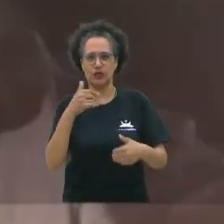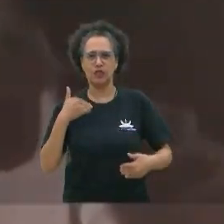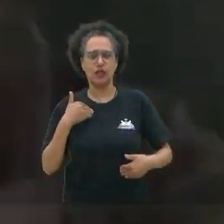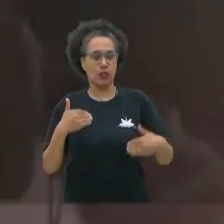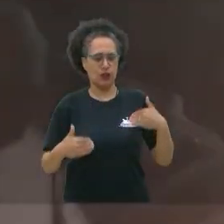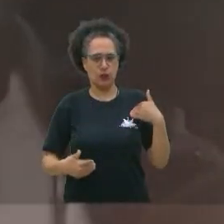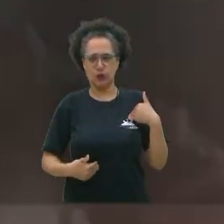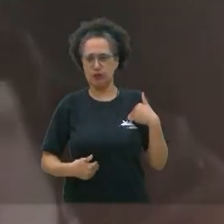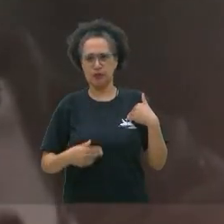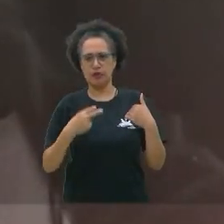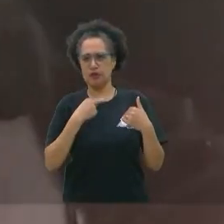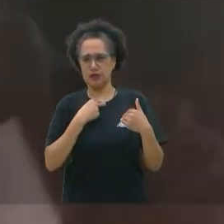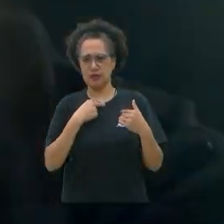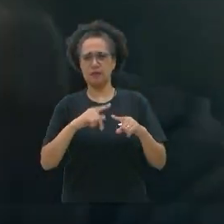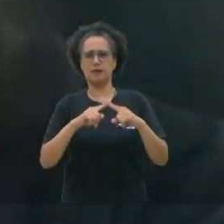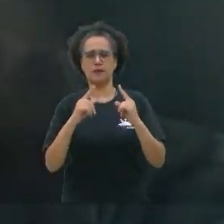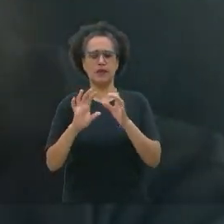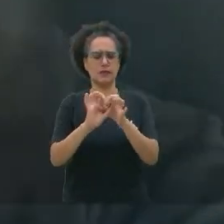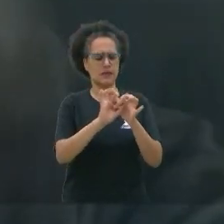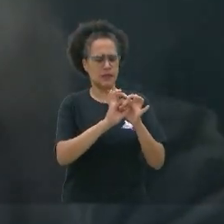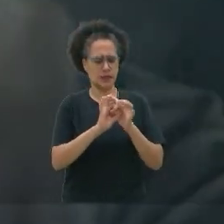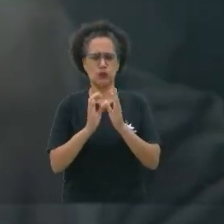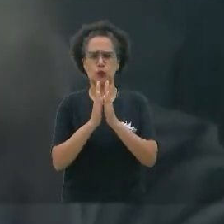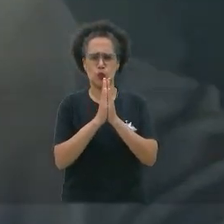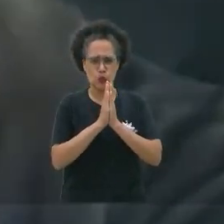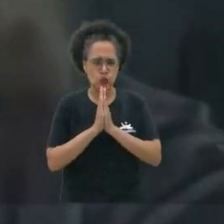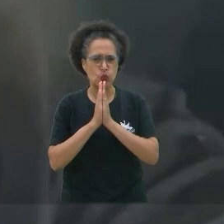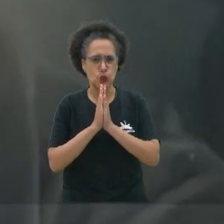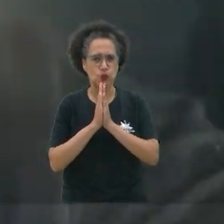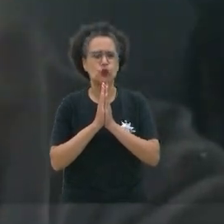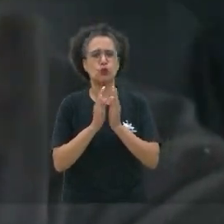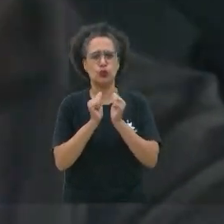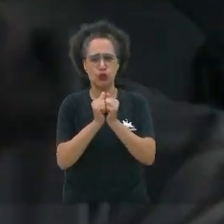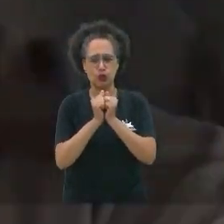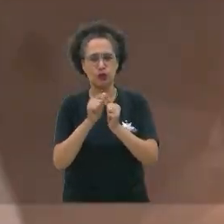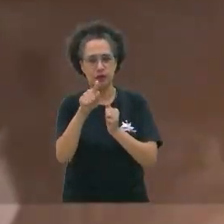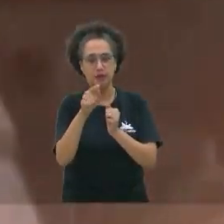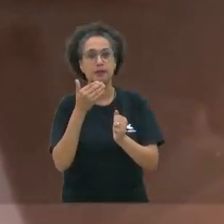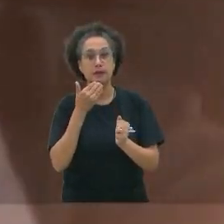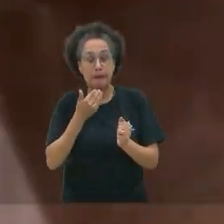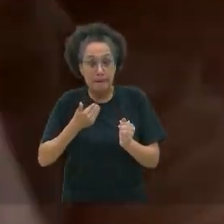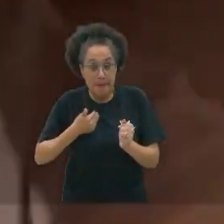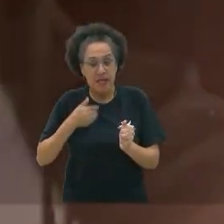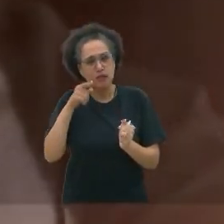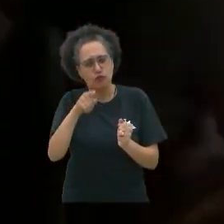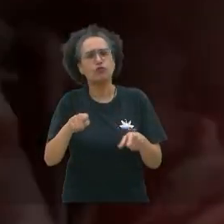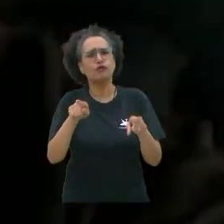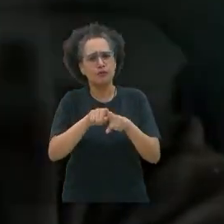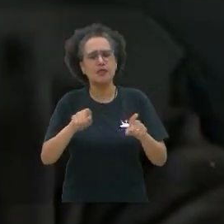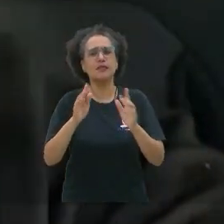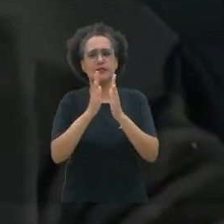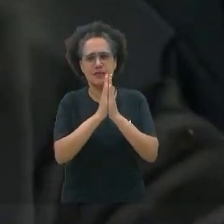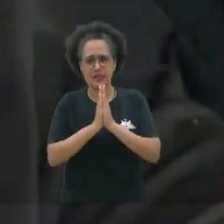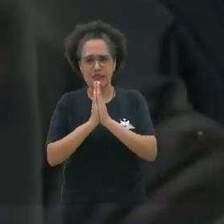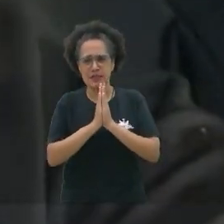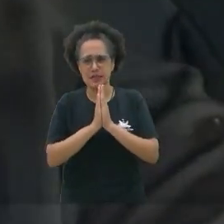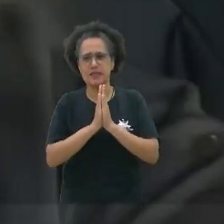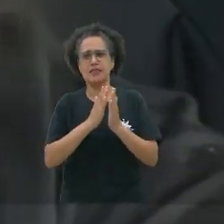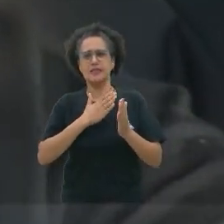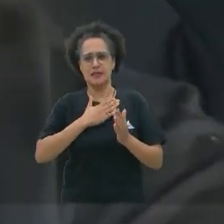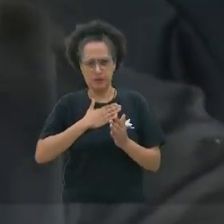estamos unidos em oração, vou estar rezando por vocês essa noite e peço também que vocês rezem por mim, para que